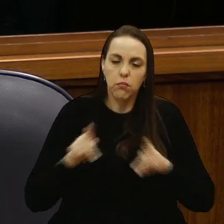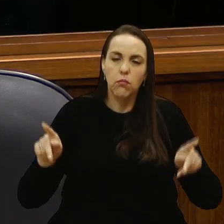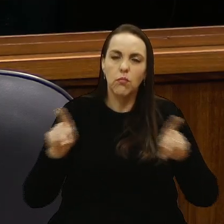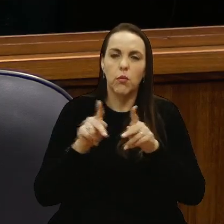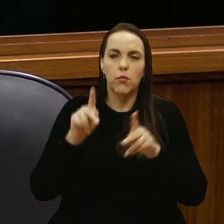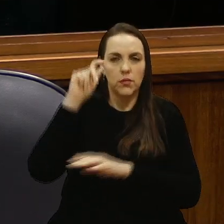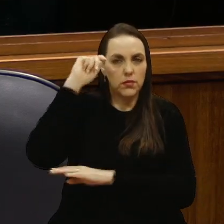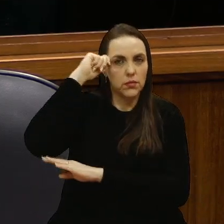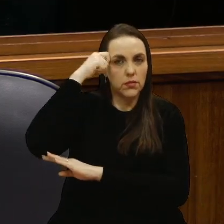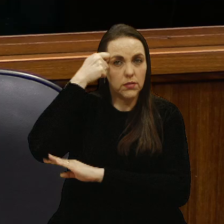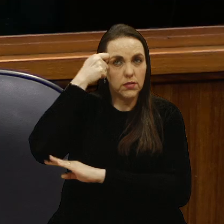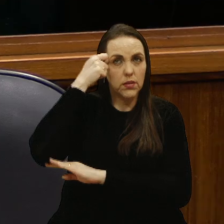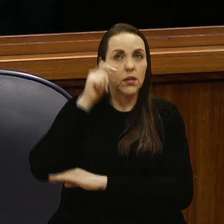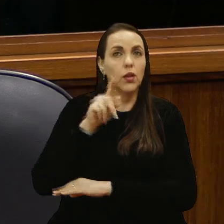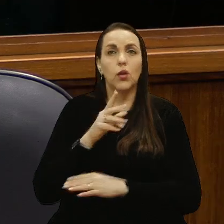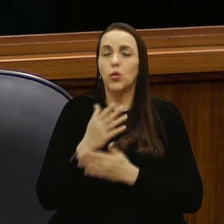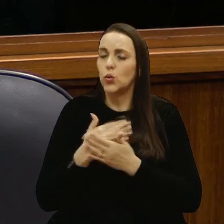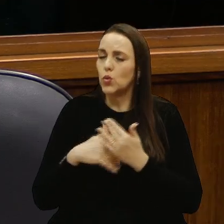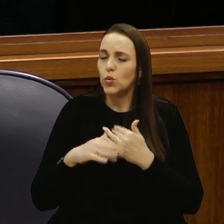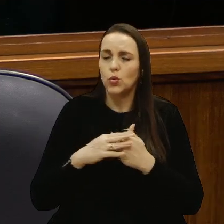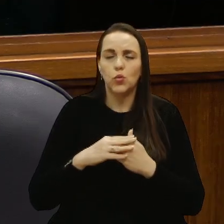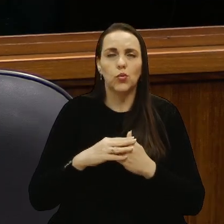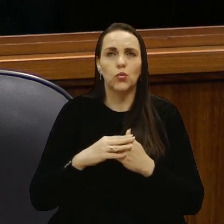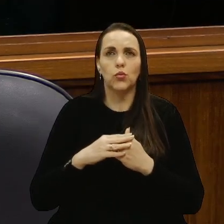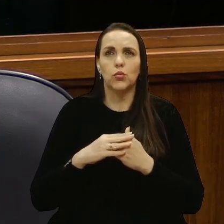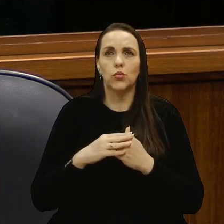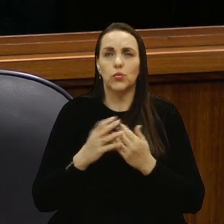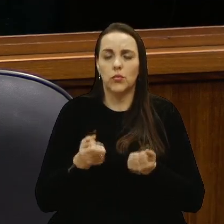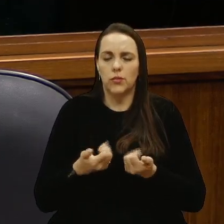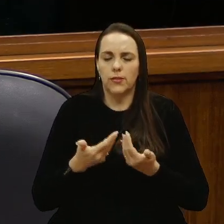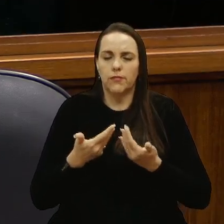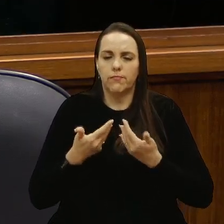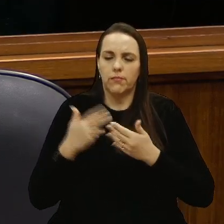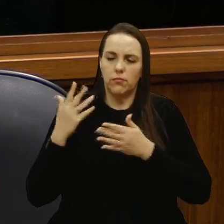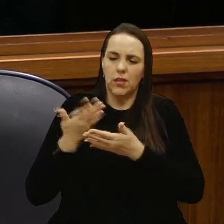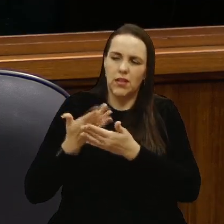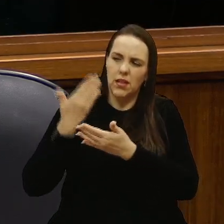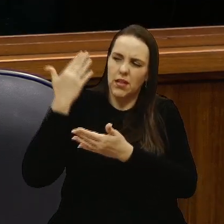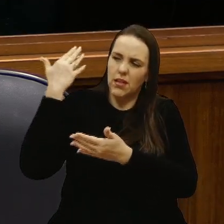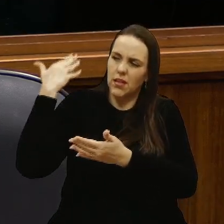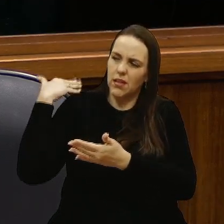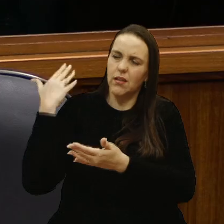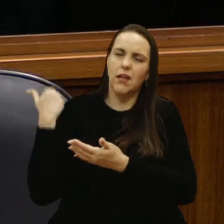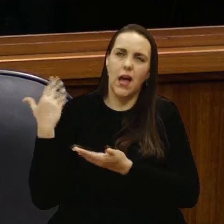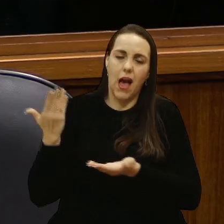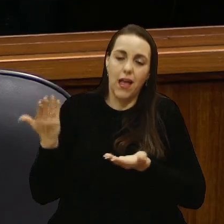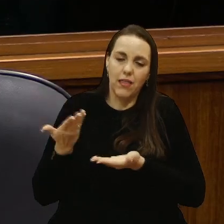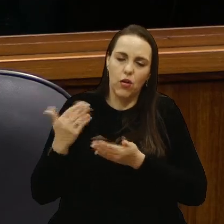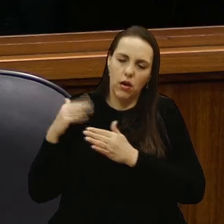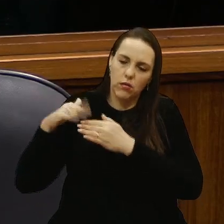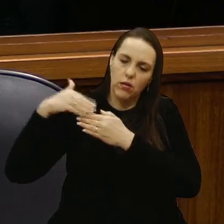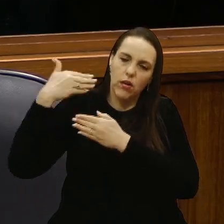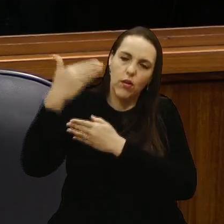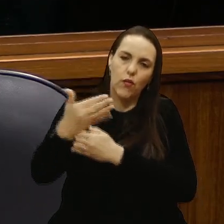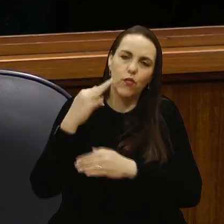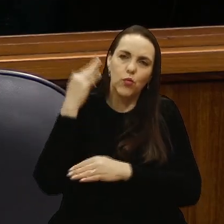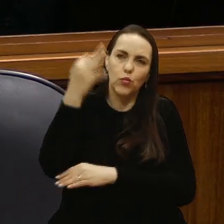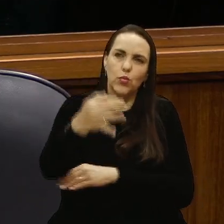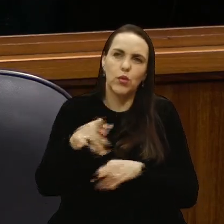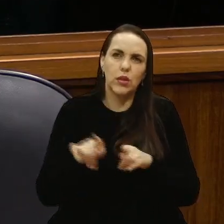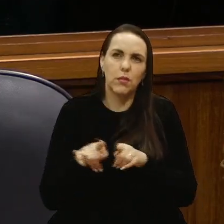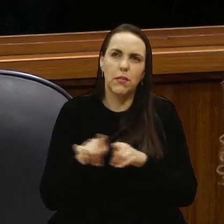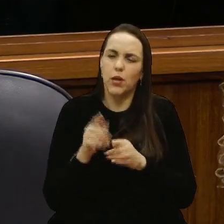negro, tudo aquilo que vem antes de nós, tudo aquilo que virá depois de nós, tudo aquilo